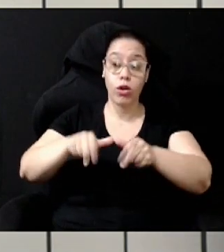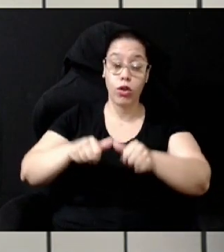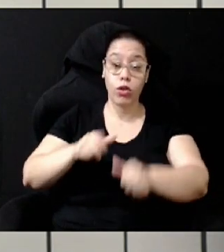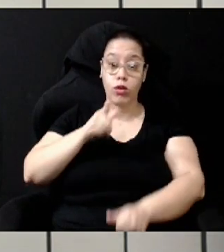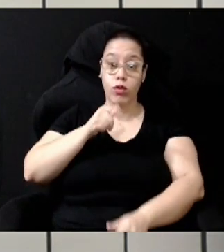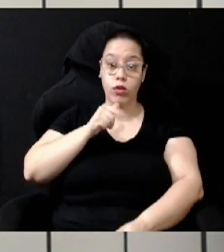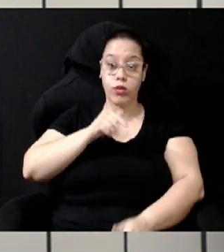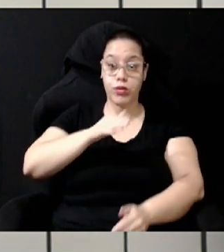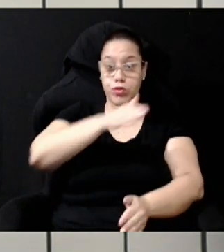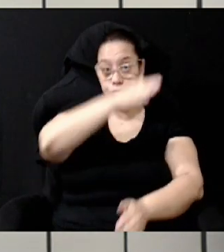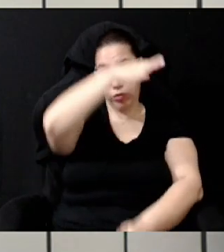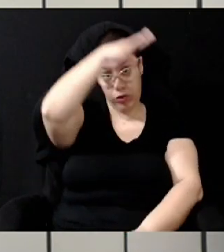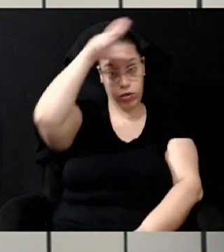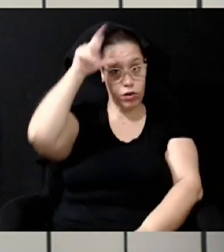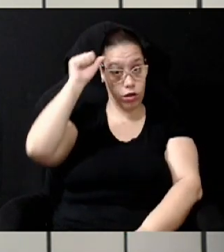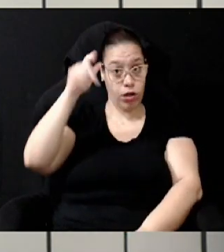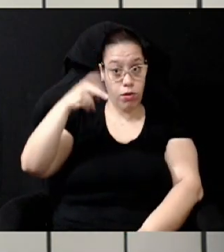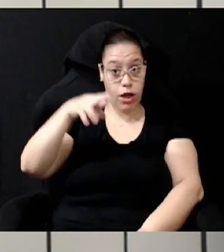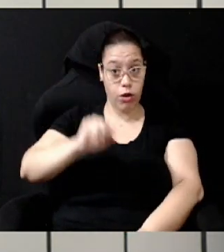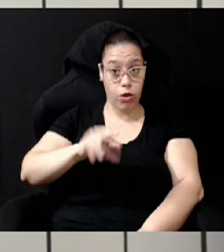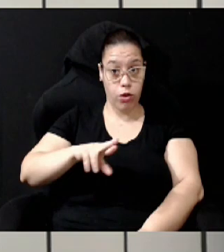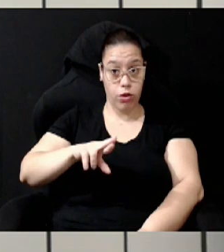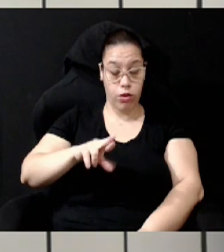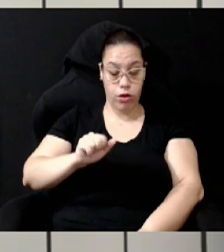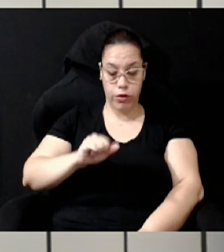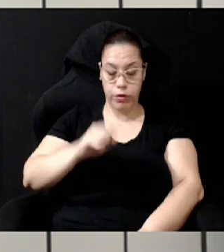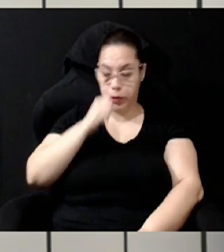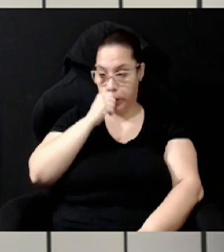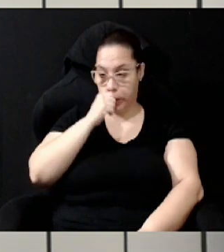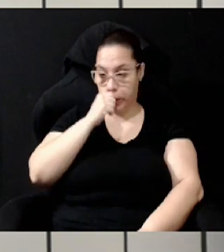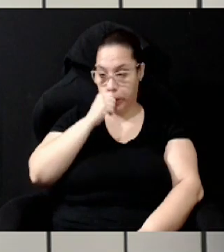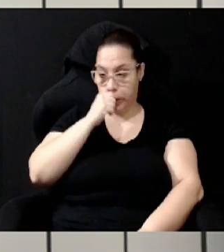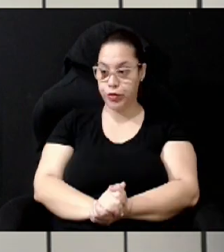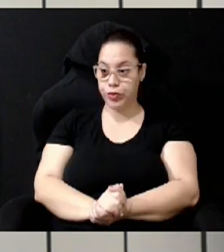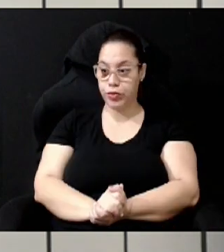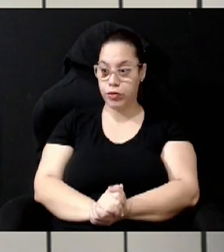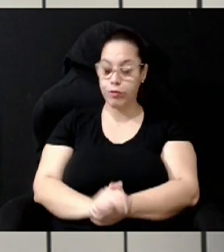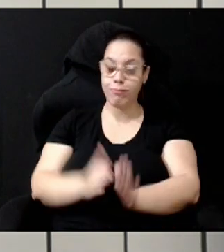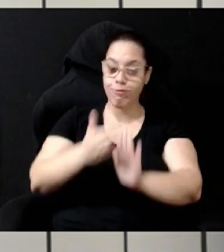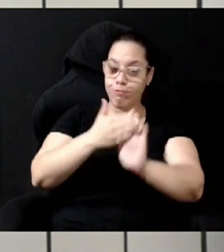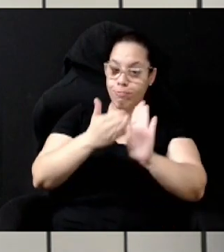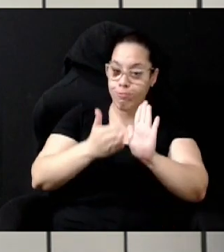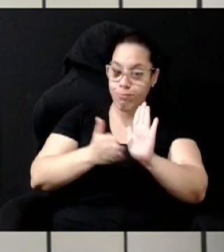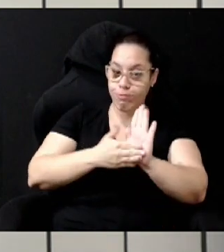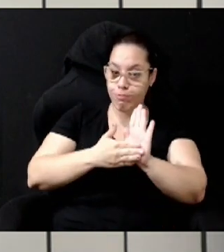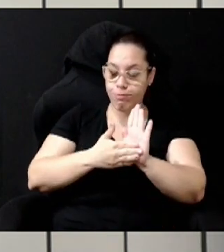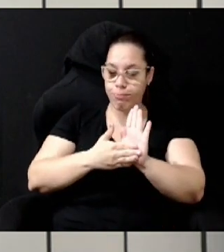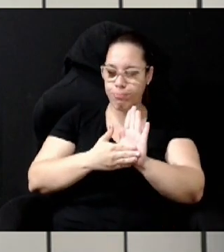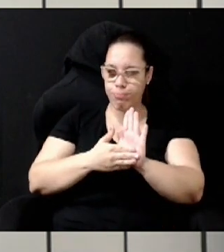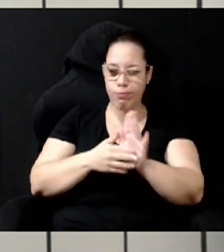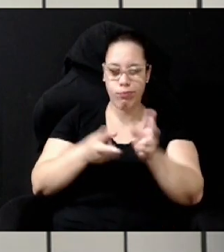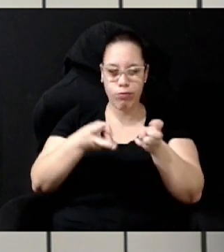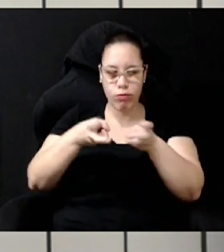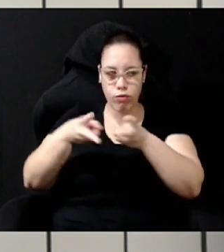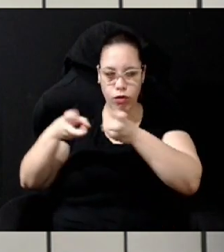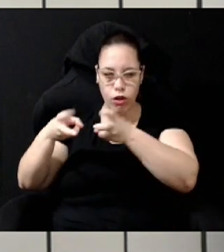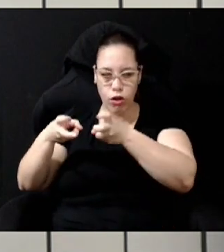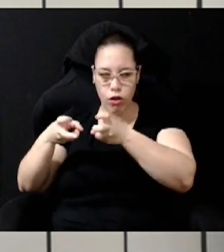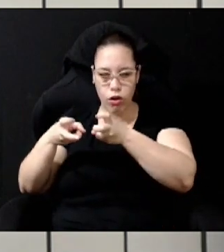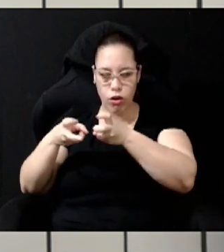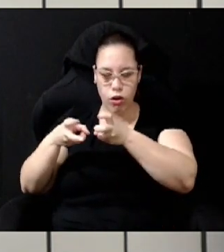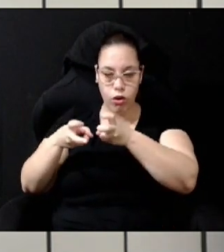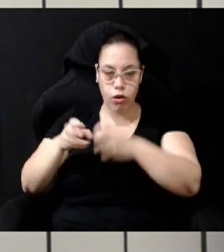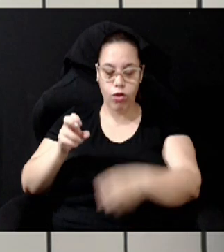rio Paraguai, no Pantanal Sul-Mato-Grossense. De acordo com dado do Observatório Copérnicus da União